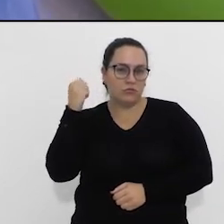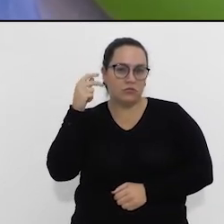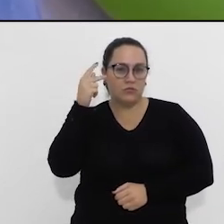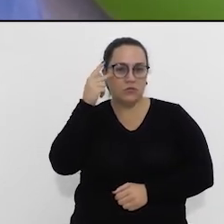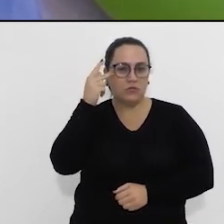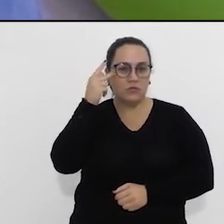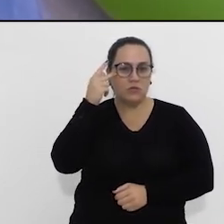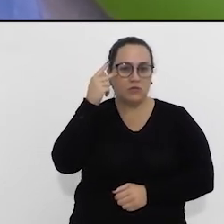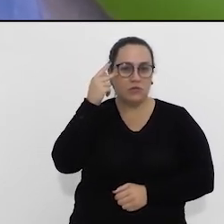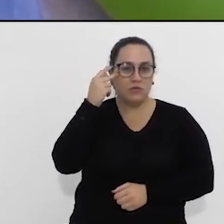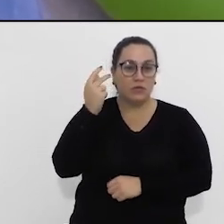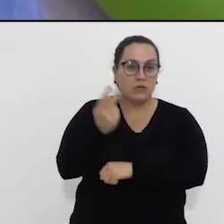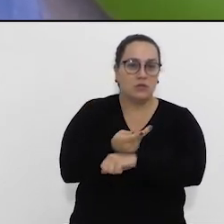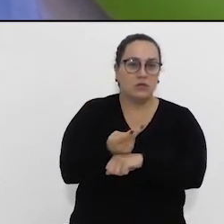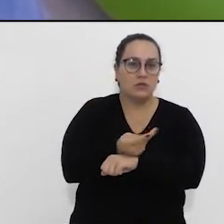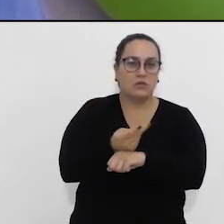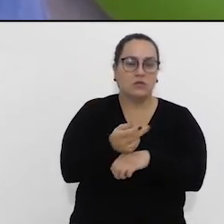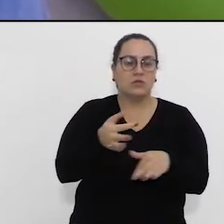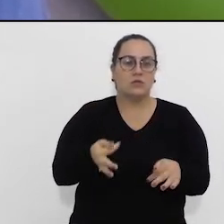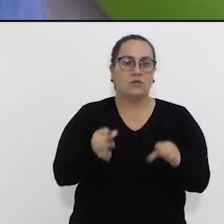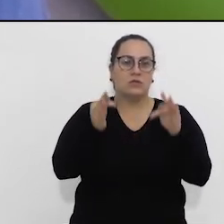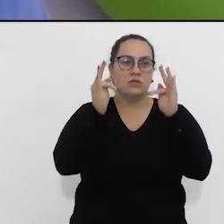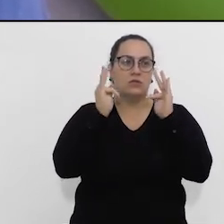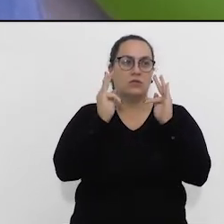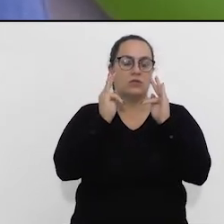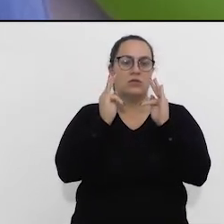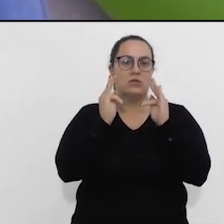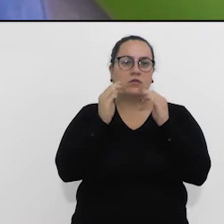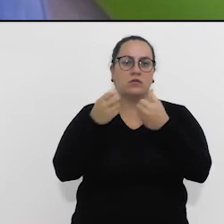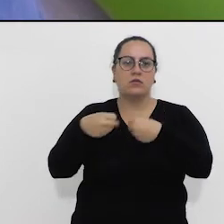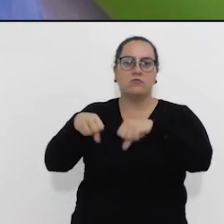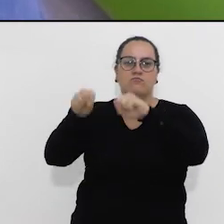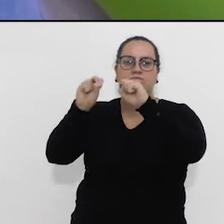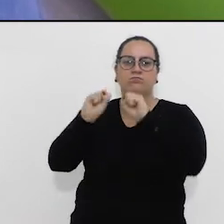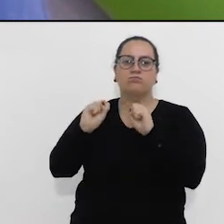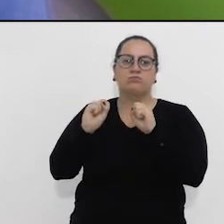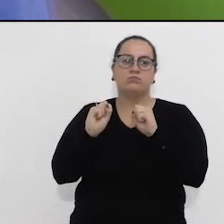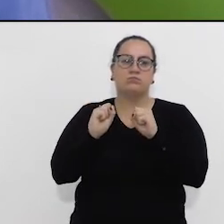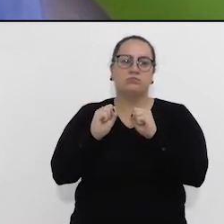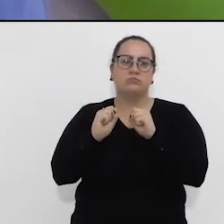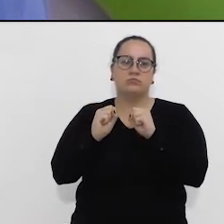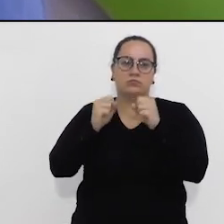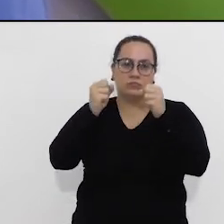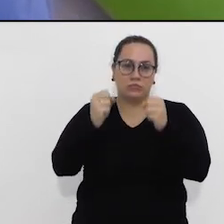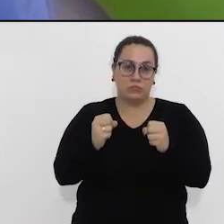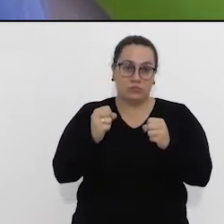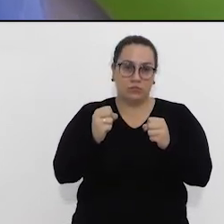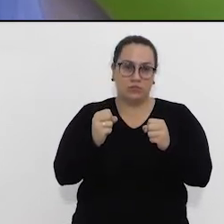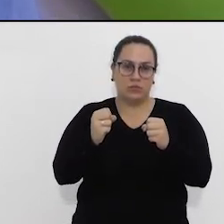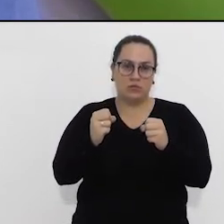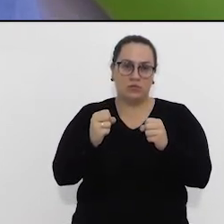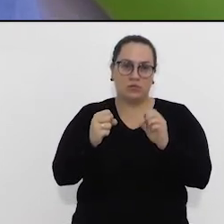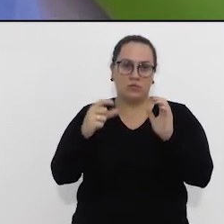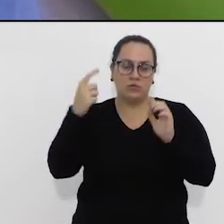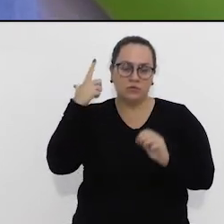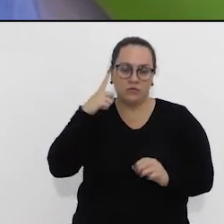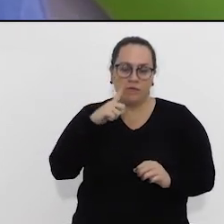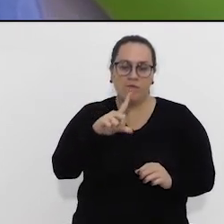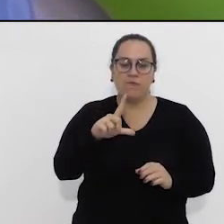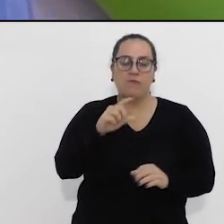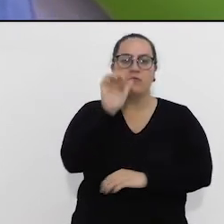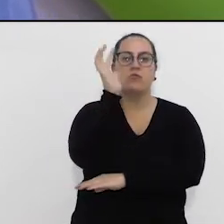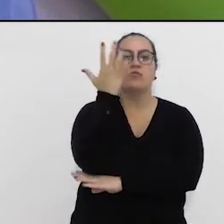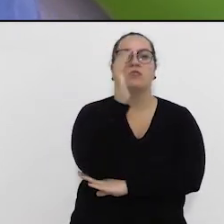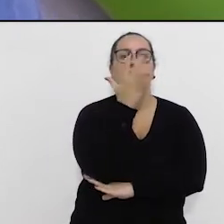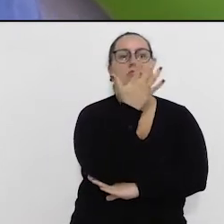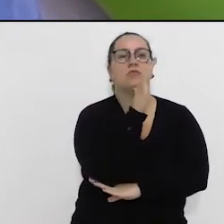em São Paulo procuramos o secretário do Turismo e ele deu a chance para que a gente possa revitalizar o Horto Florestal inclusive